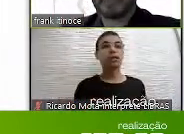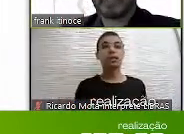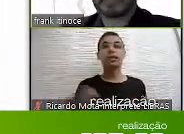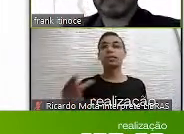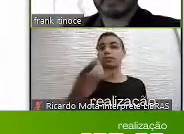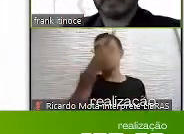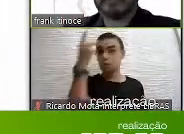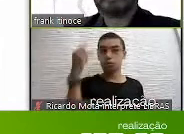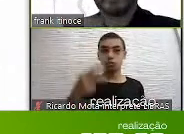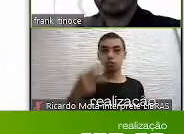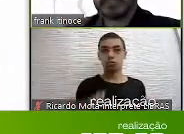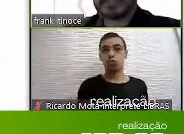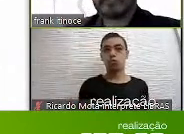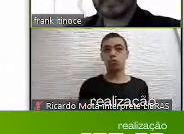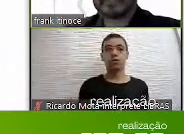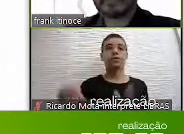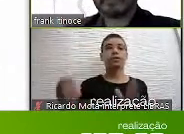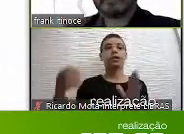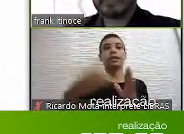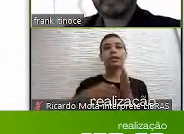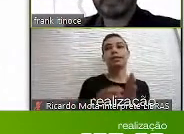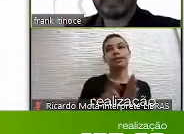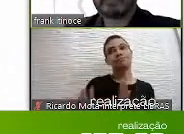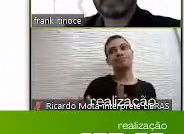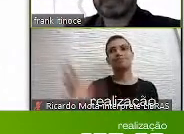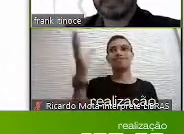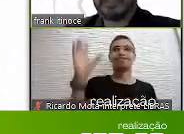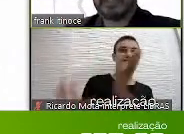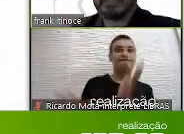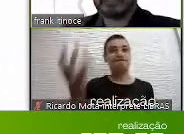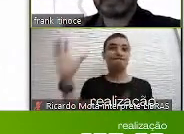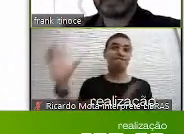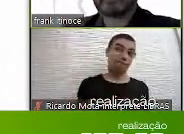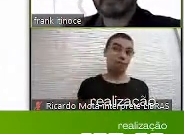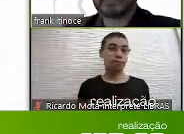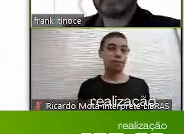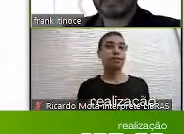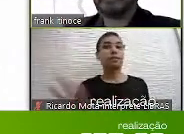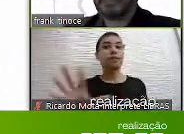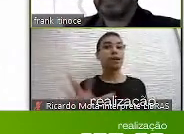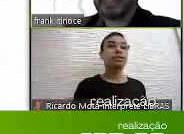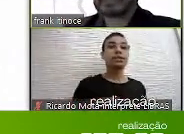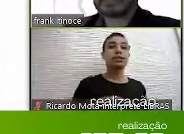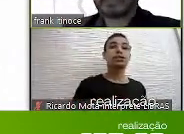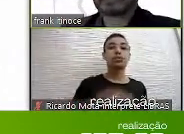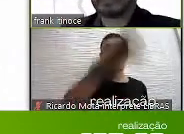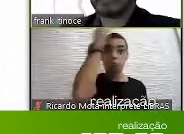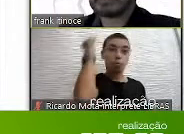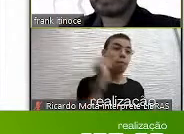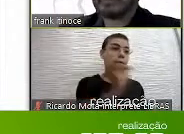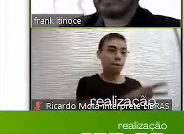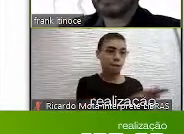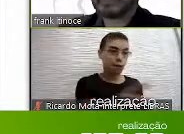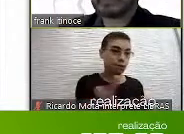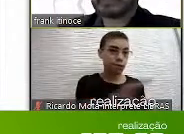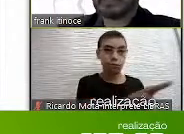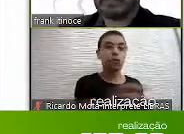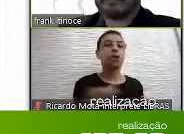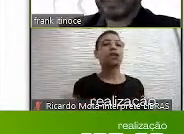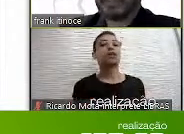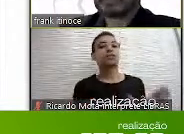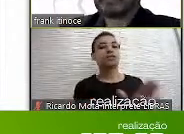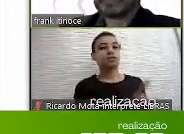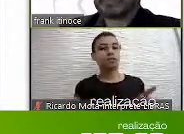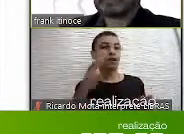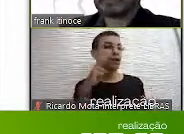se o prédio está seguro. E a gente faz a vistoria e entrega o AVCB. Esse caso não. Esse daqui é uma